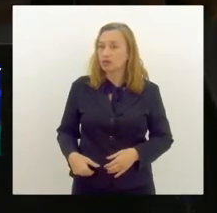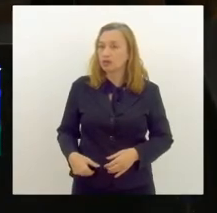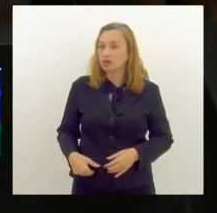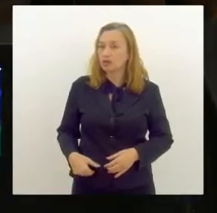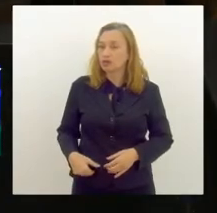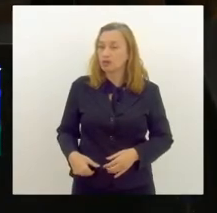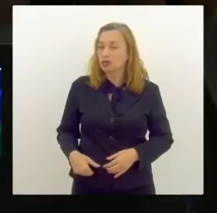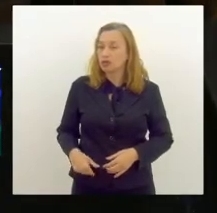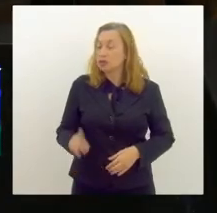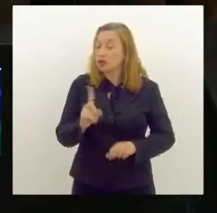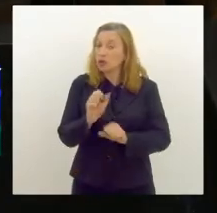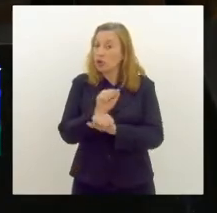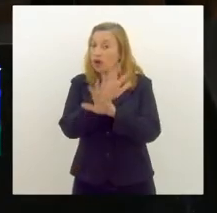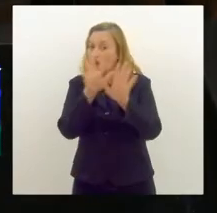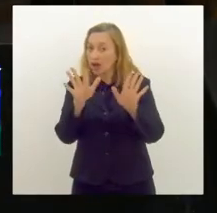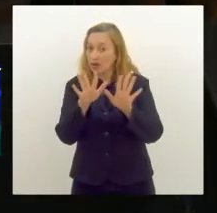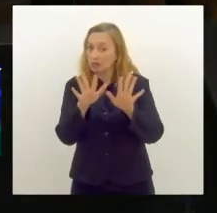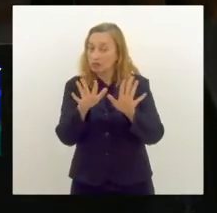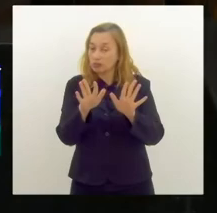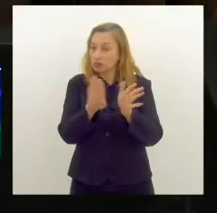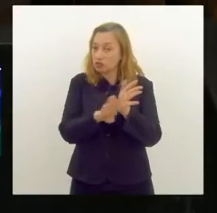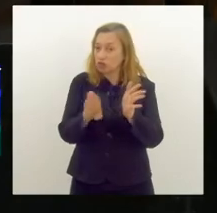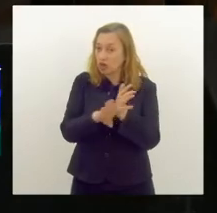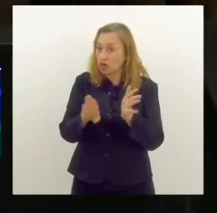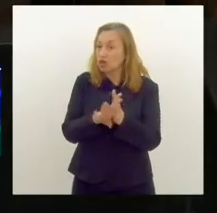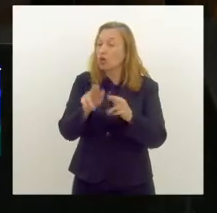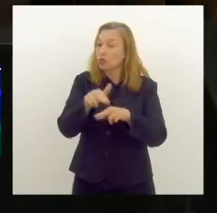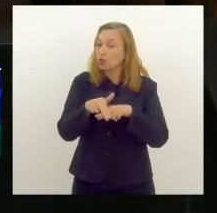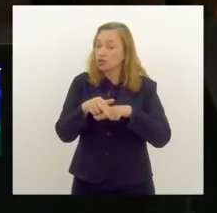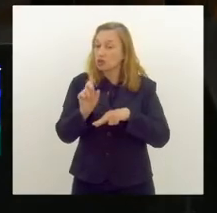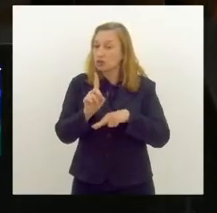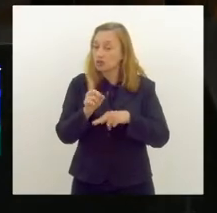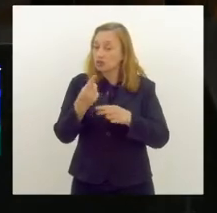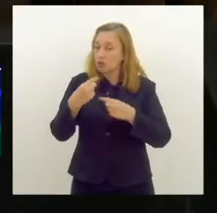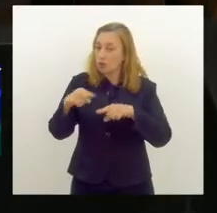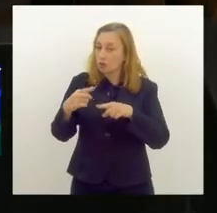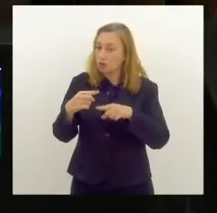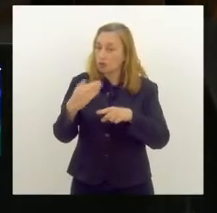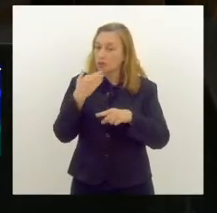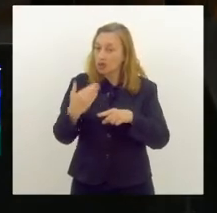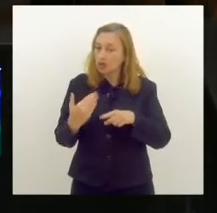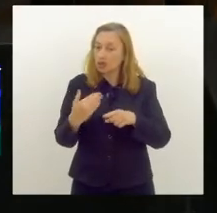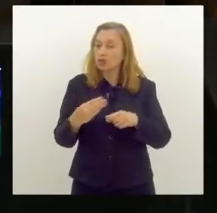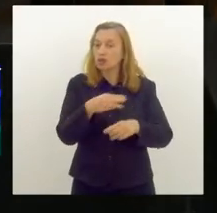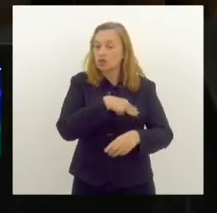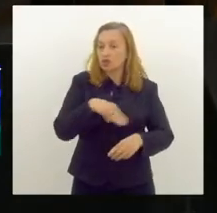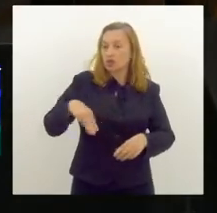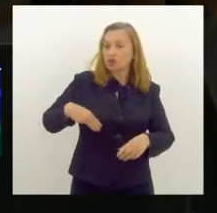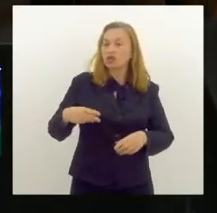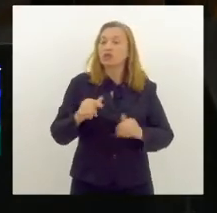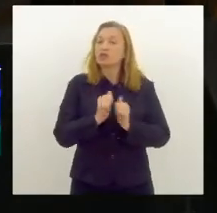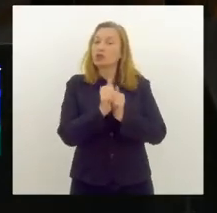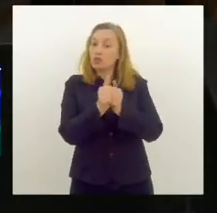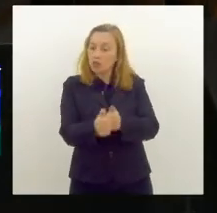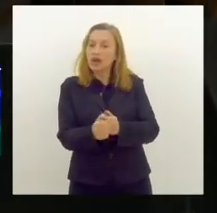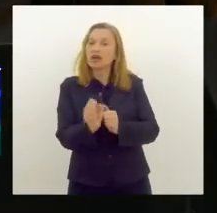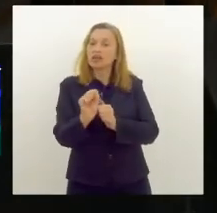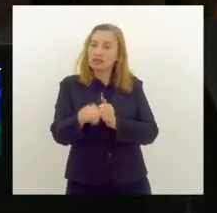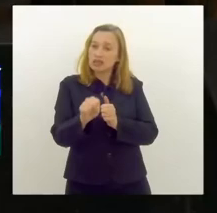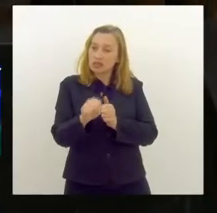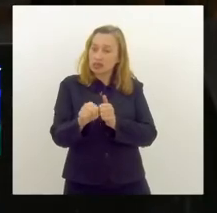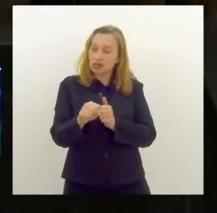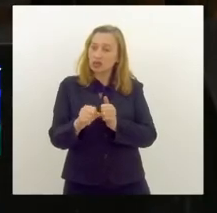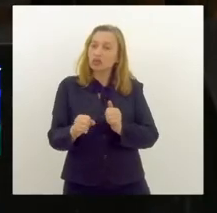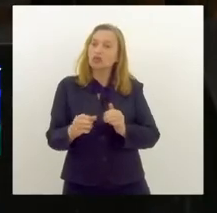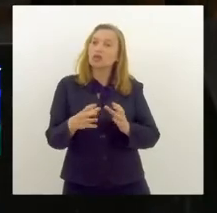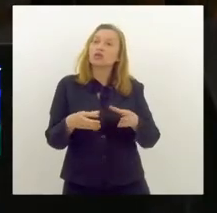pouco transparente. E, por isso, não só provocamos o Ministério Público, como vamos acompanhar, a partir